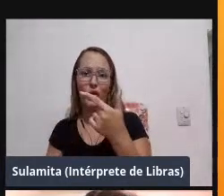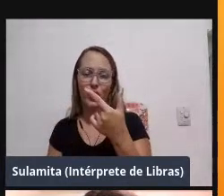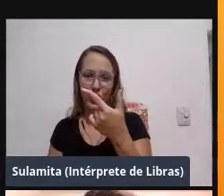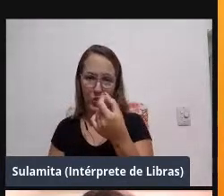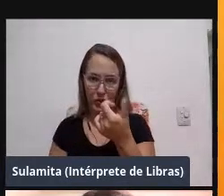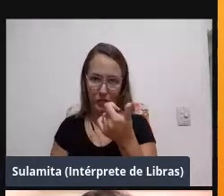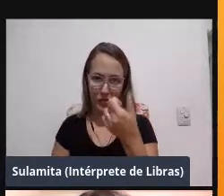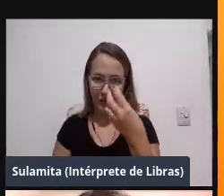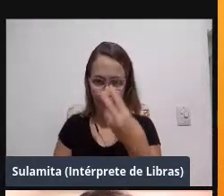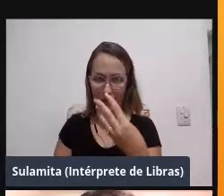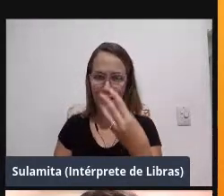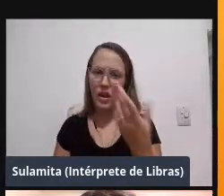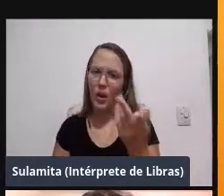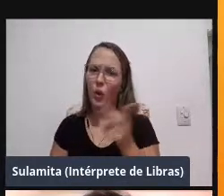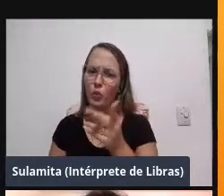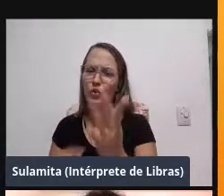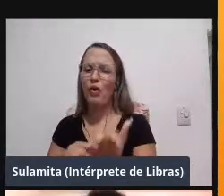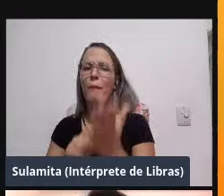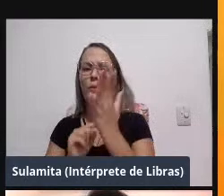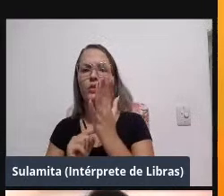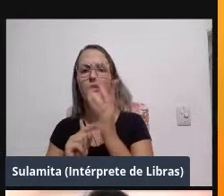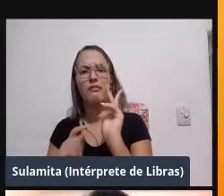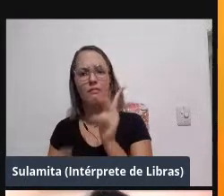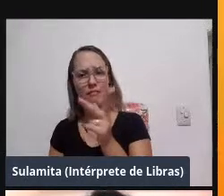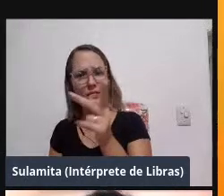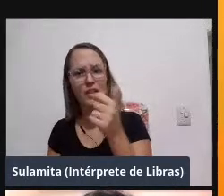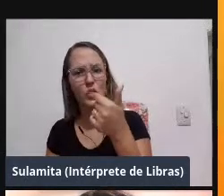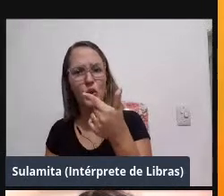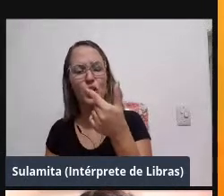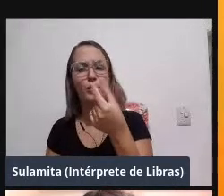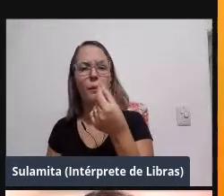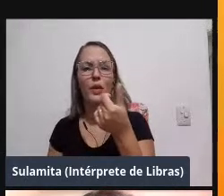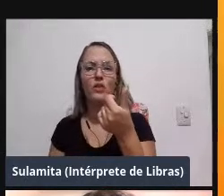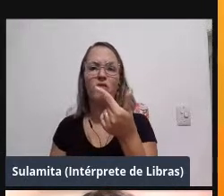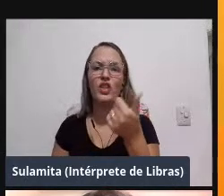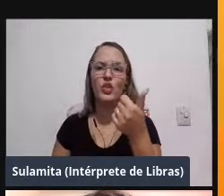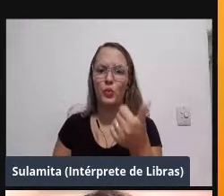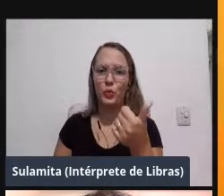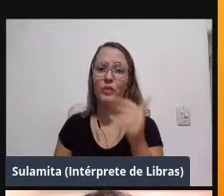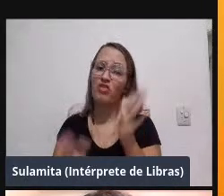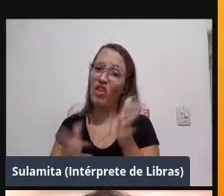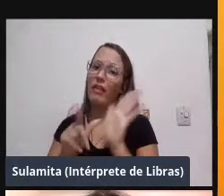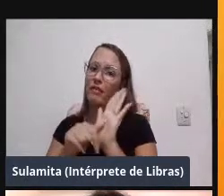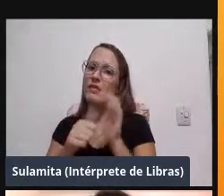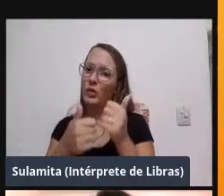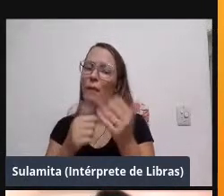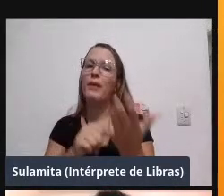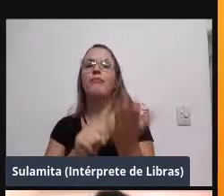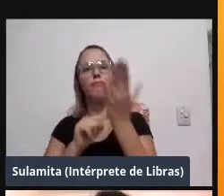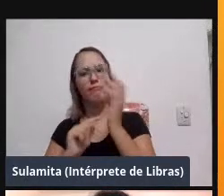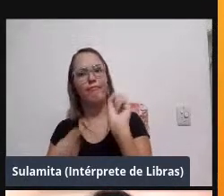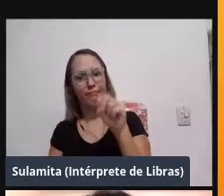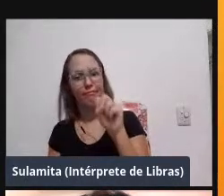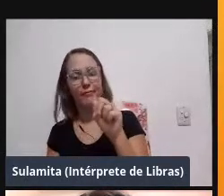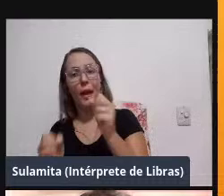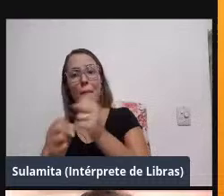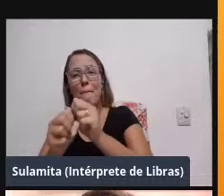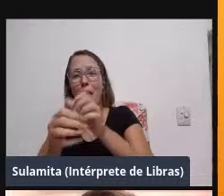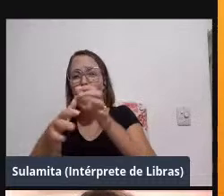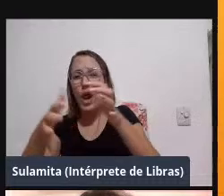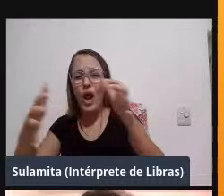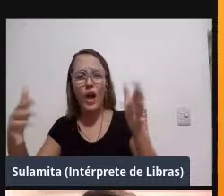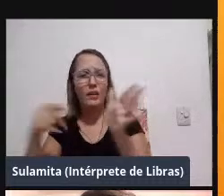2021, mesmo que ele esteja ultrapassado já. Uma ampliação enorme das pesquisas, uma diversidade